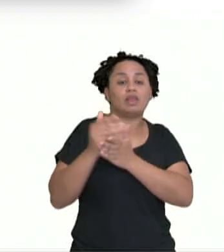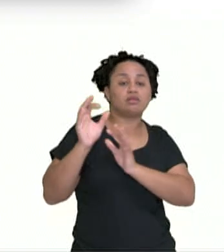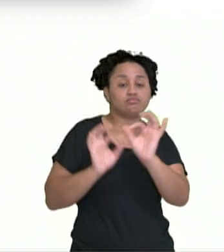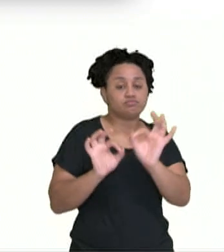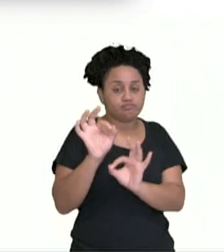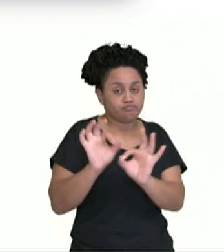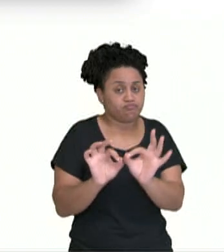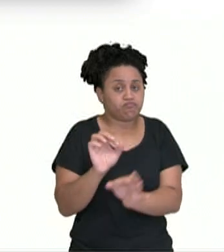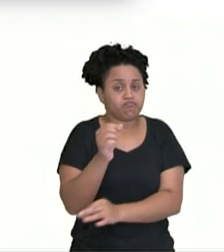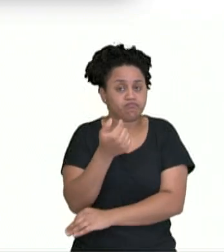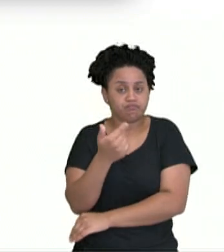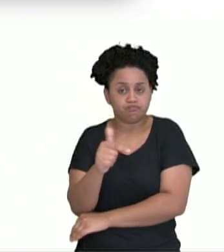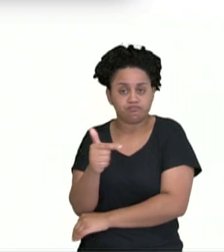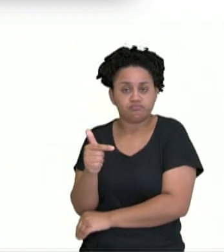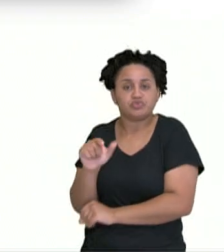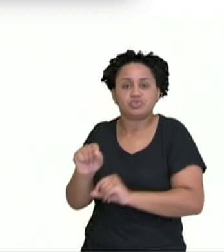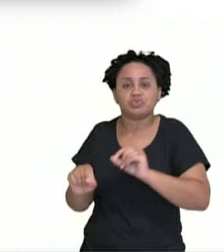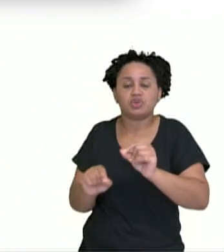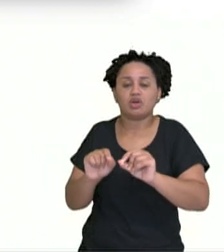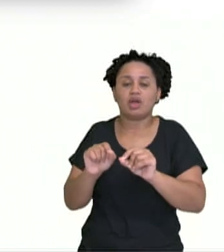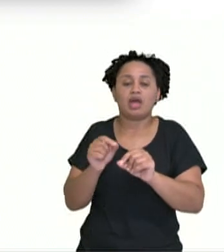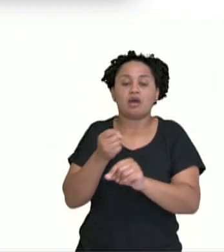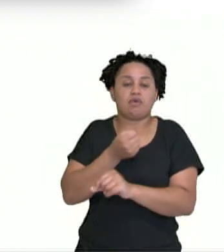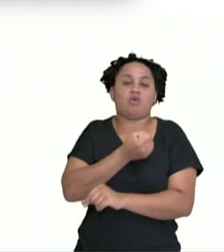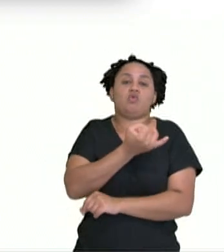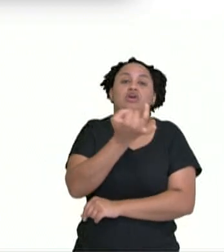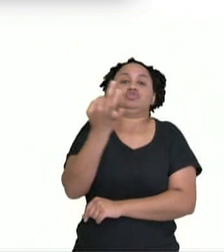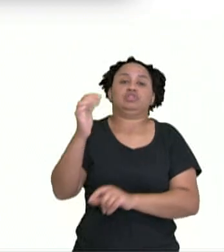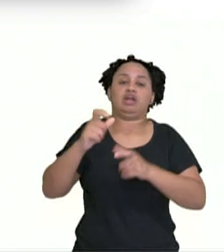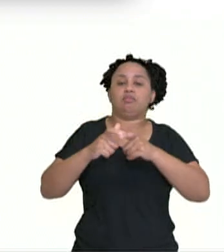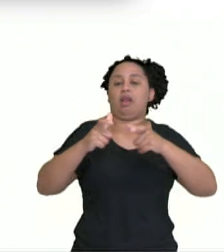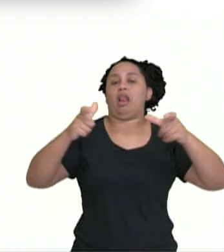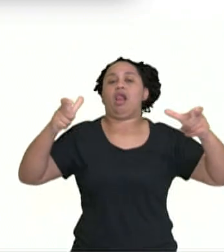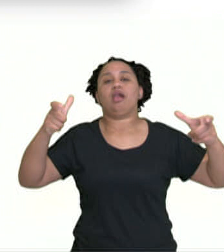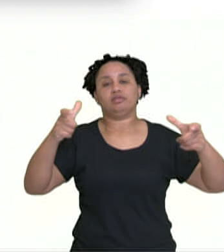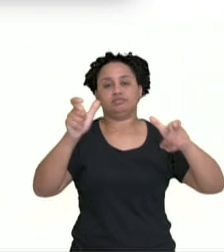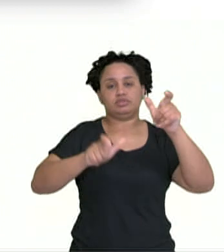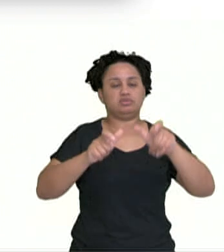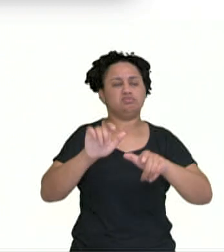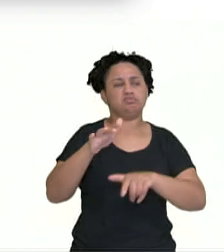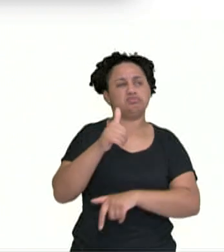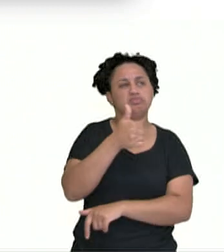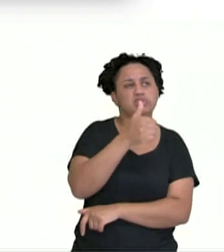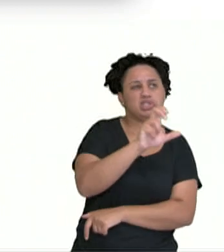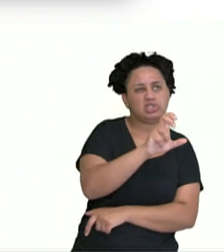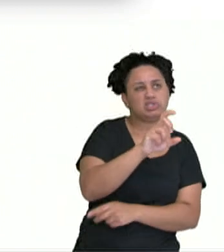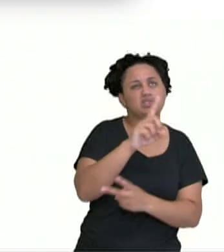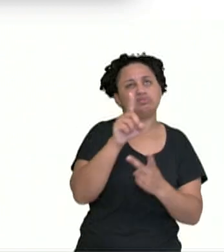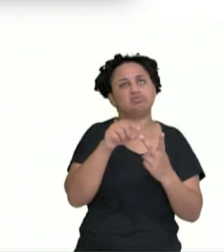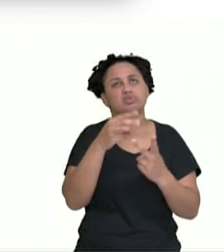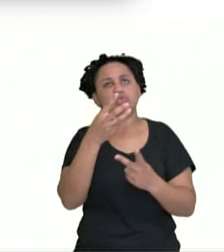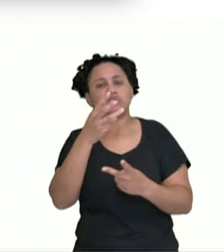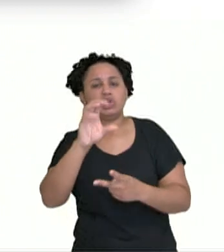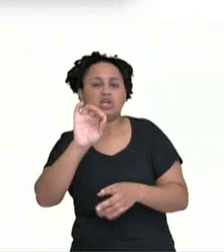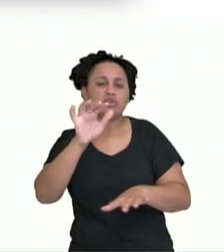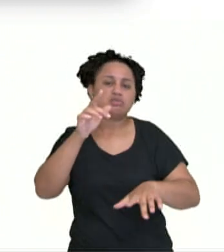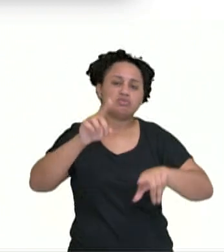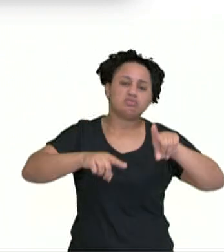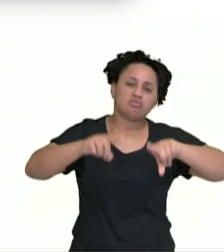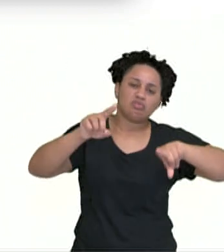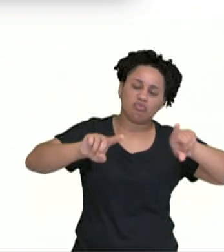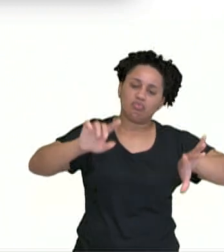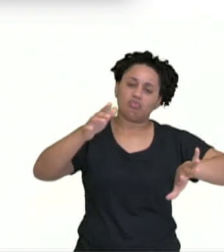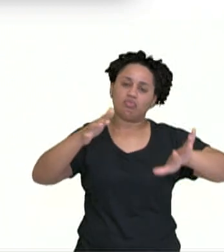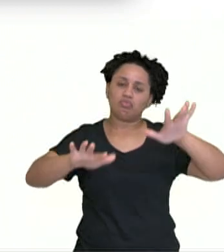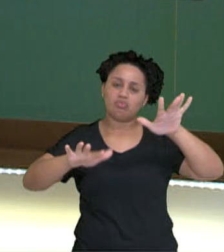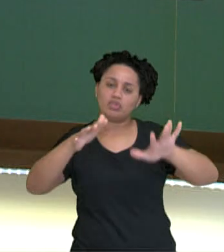não exigia um grande número de músicos. Eram em torno de 15, 30, variando, às